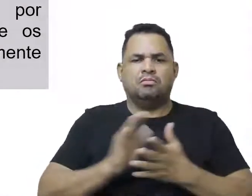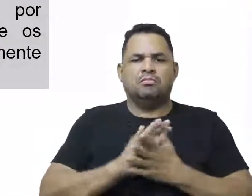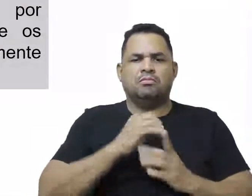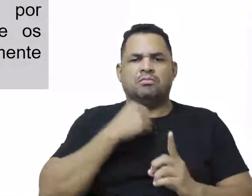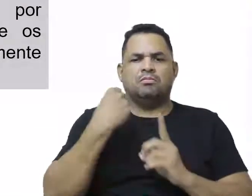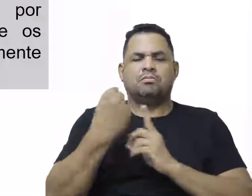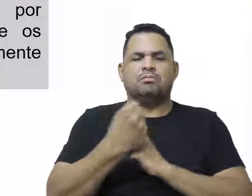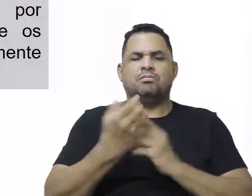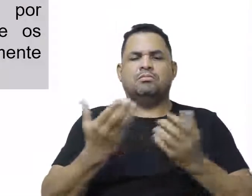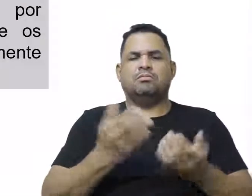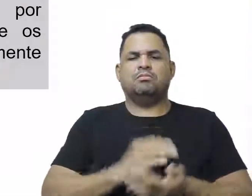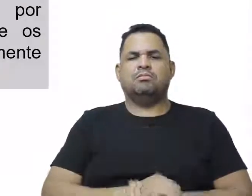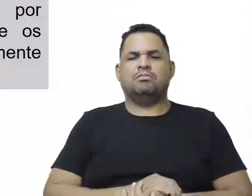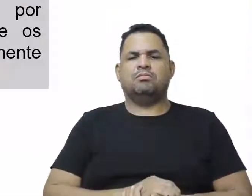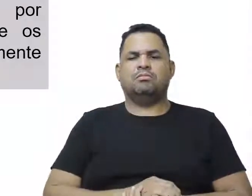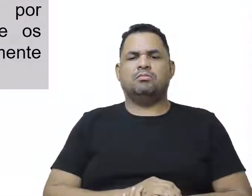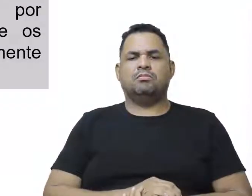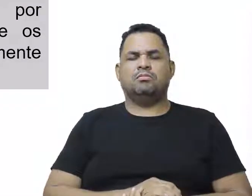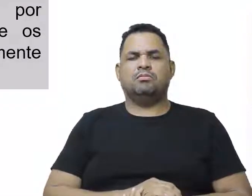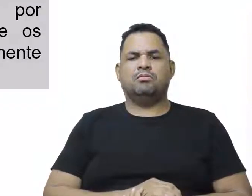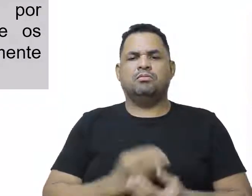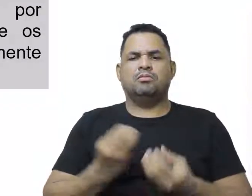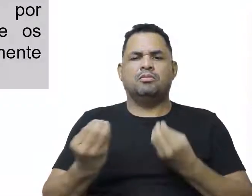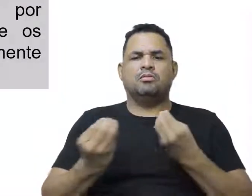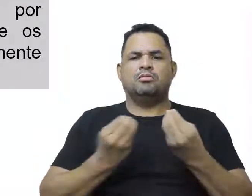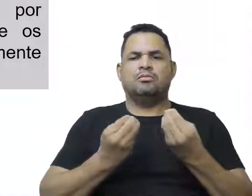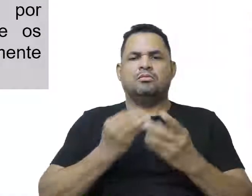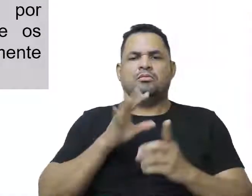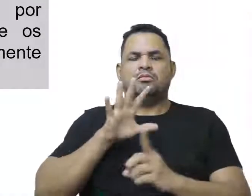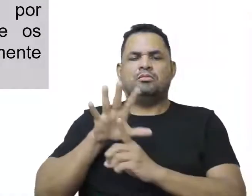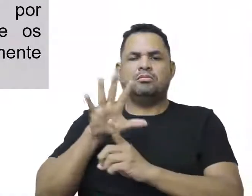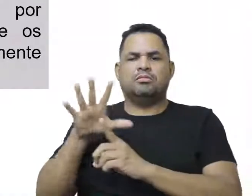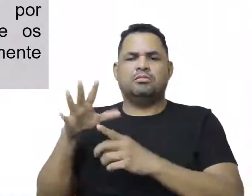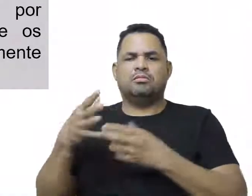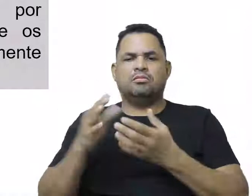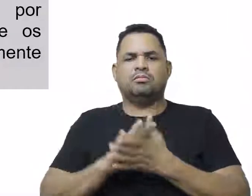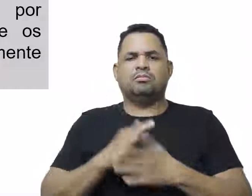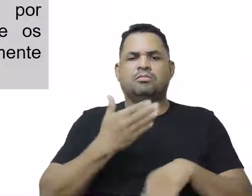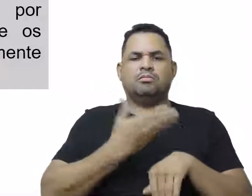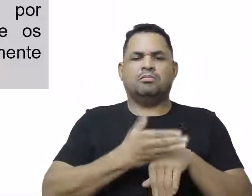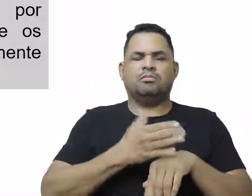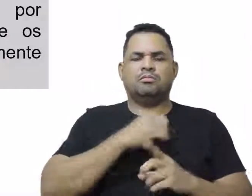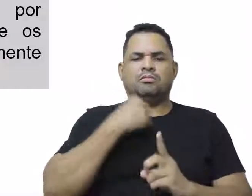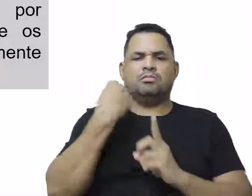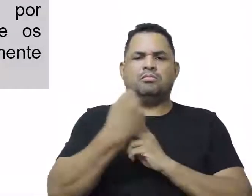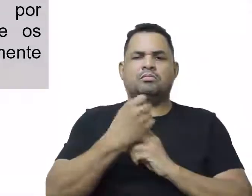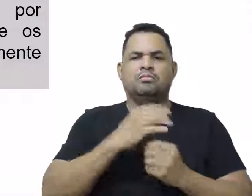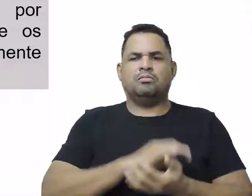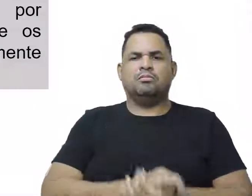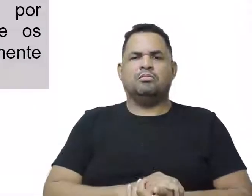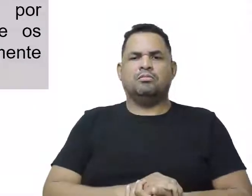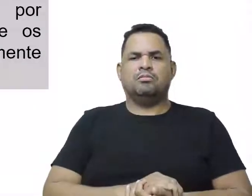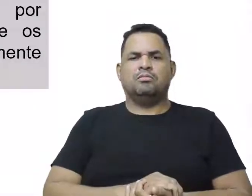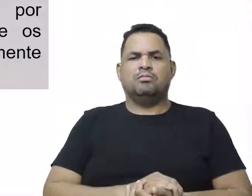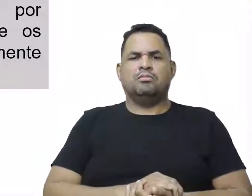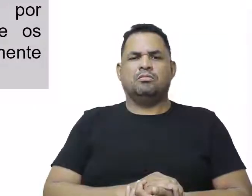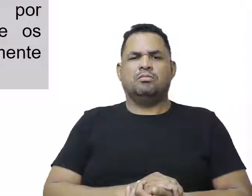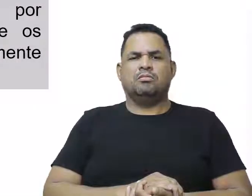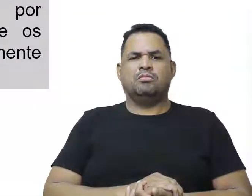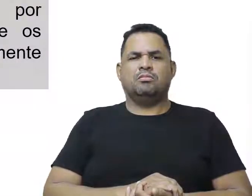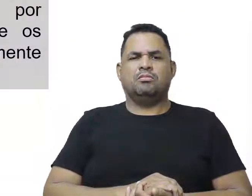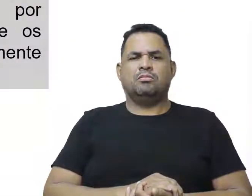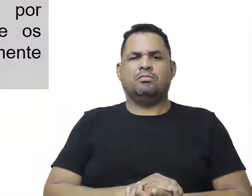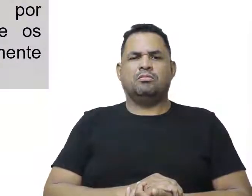com a sociedade da qual ele fazia parte como que isso interferir aí na sua prática social né E aí a gente